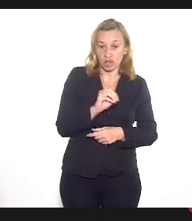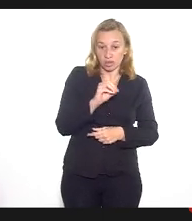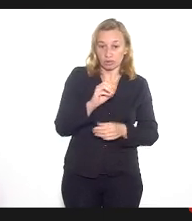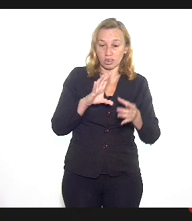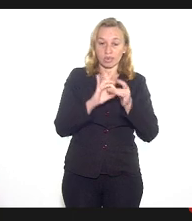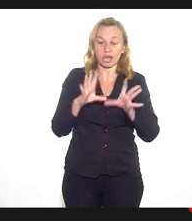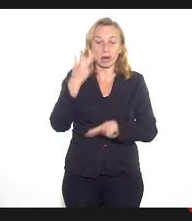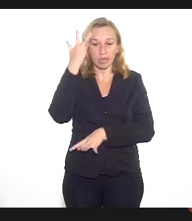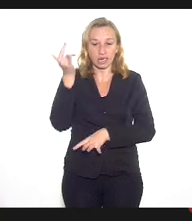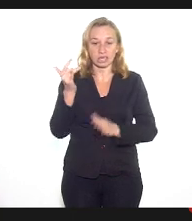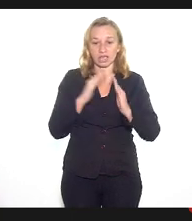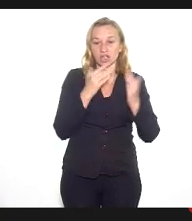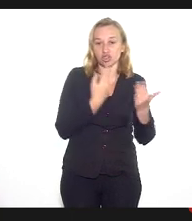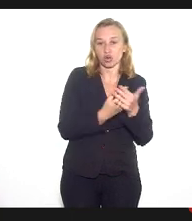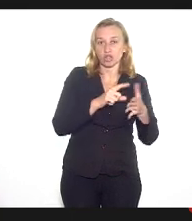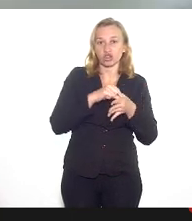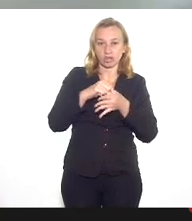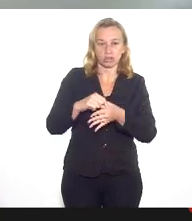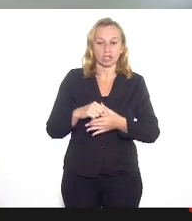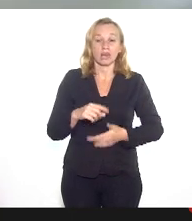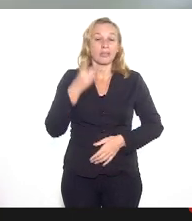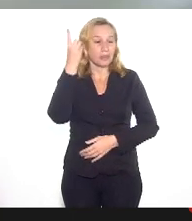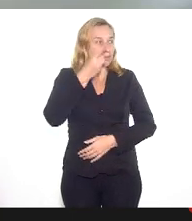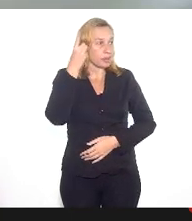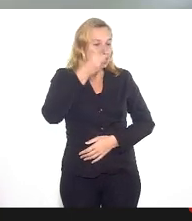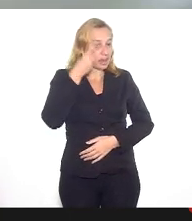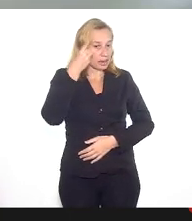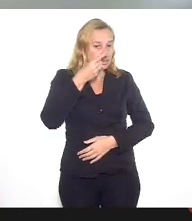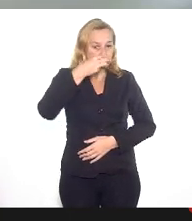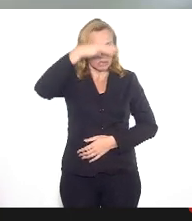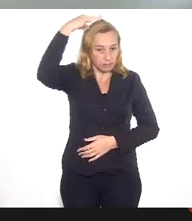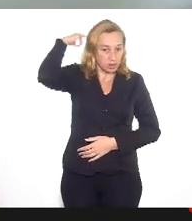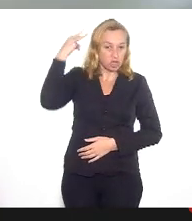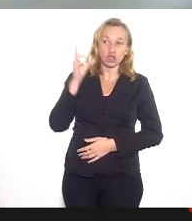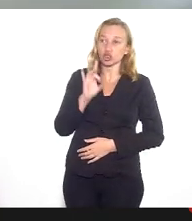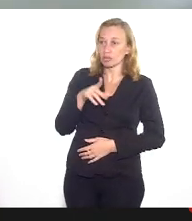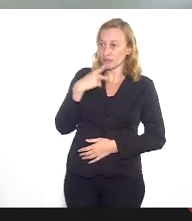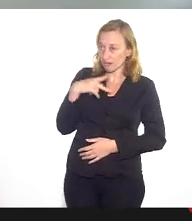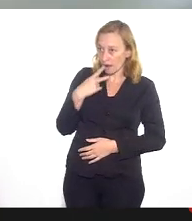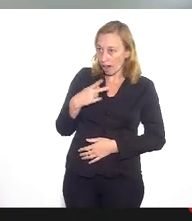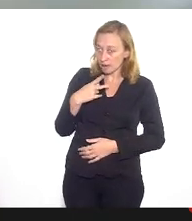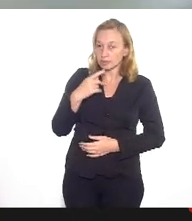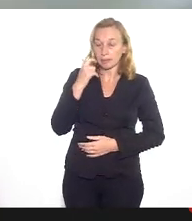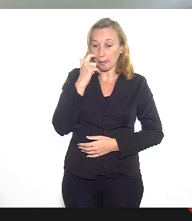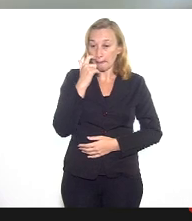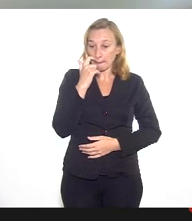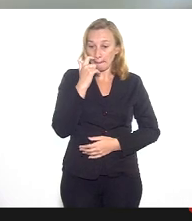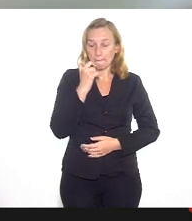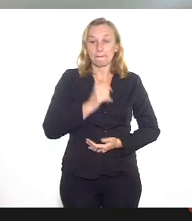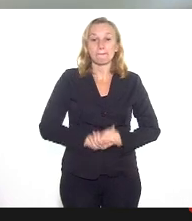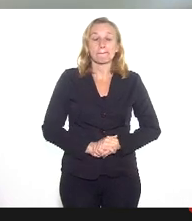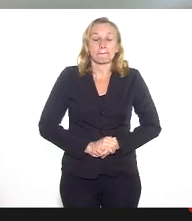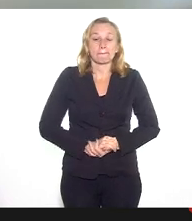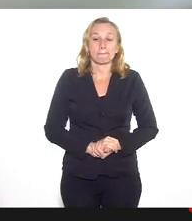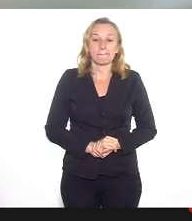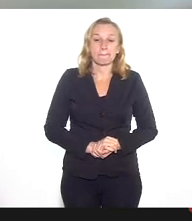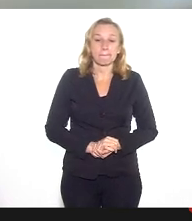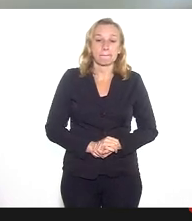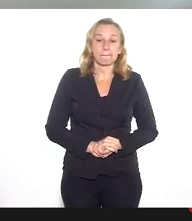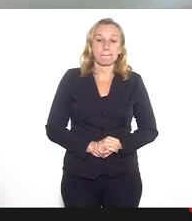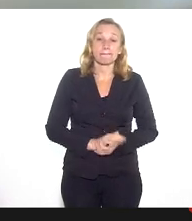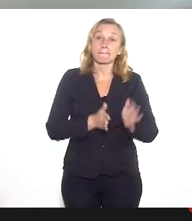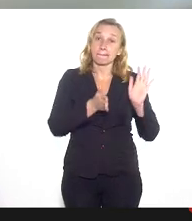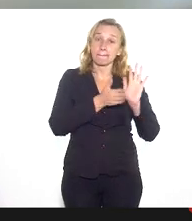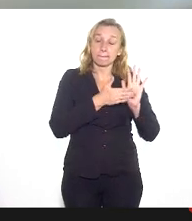deliberar amanhã no Colégio de Líderes. Deputado Márcio Pacheco, só para aqui assinalar, só duas questões, cara. Estão